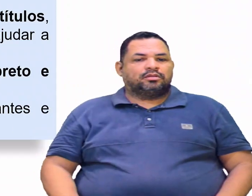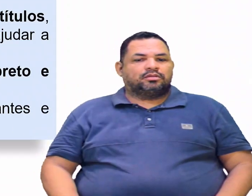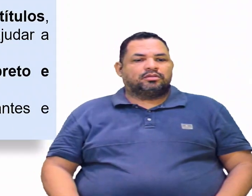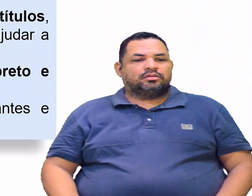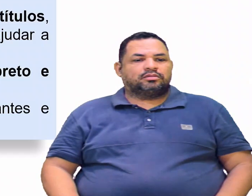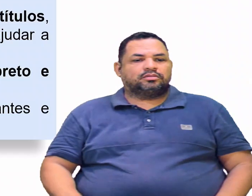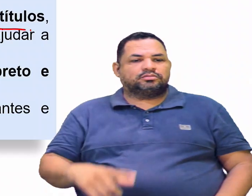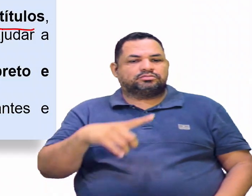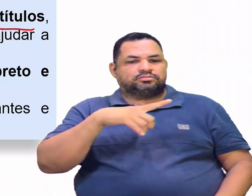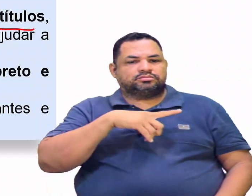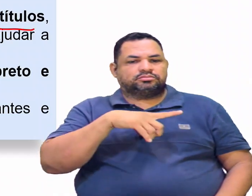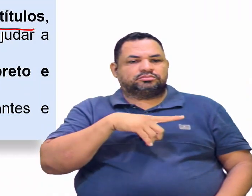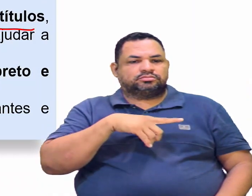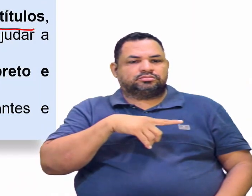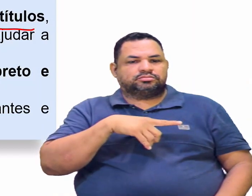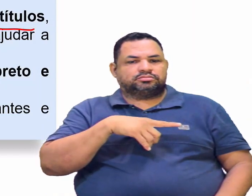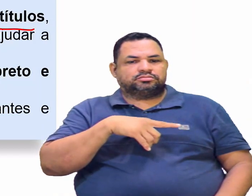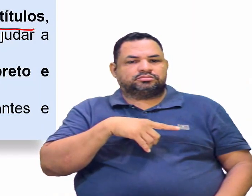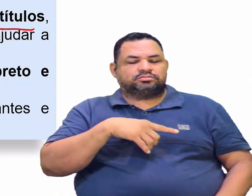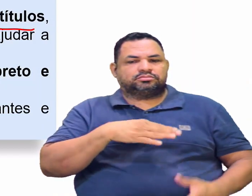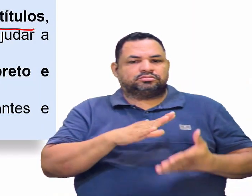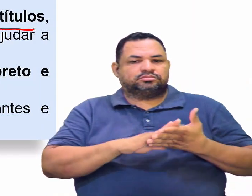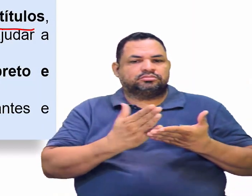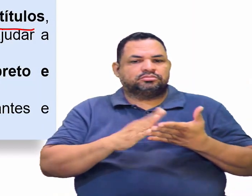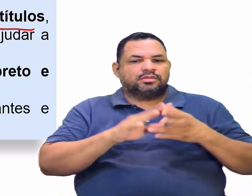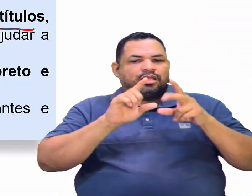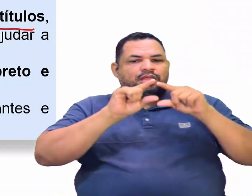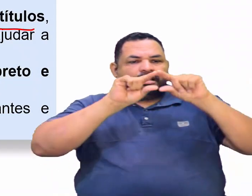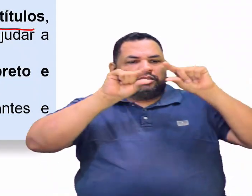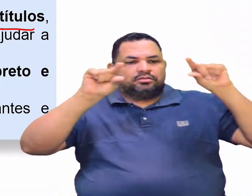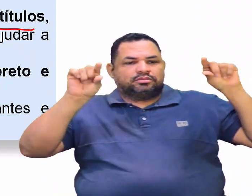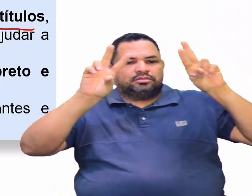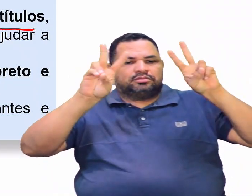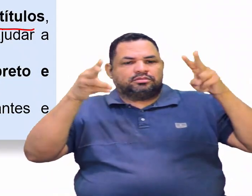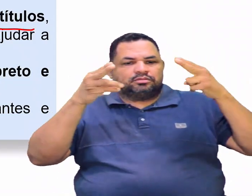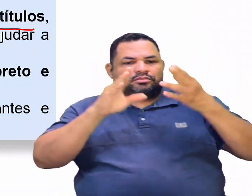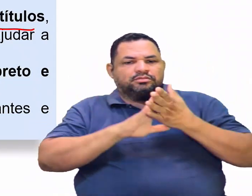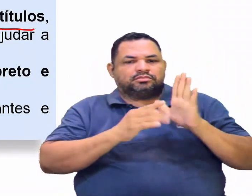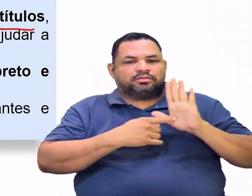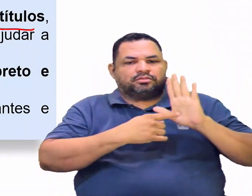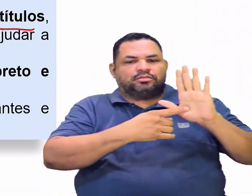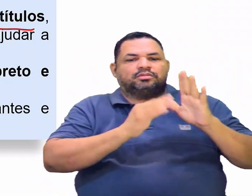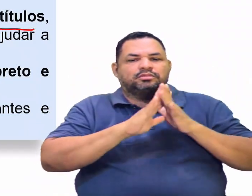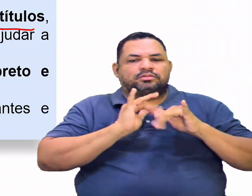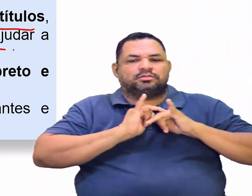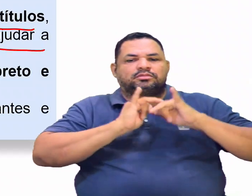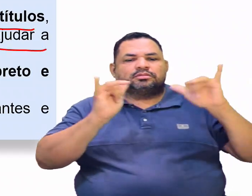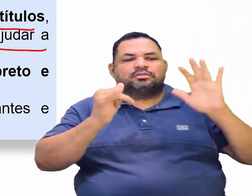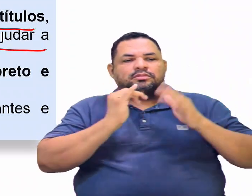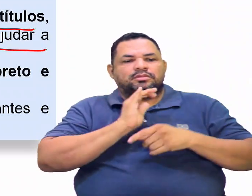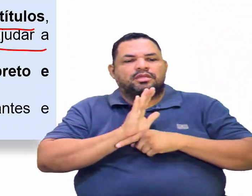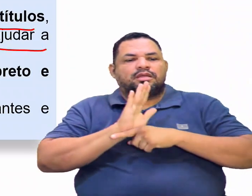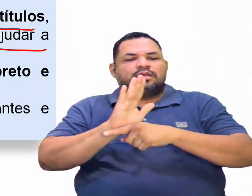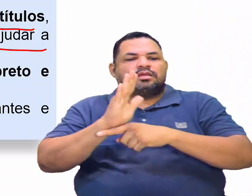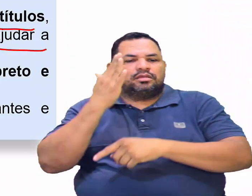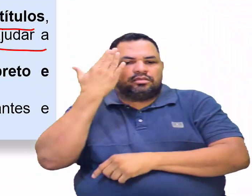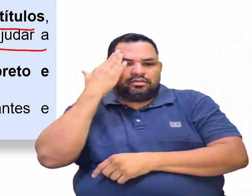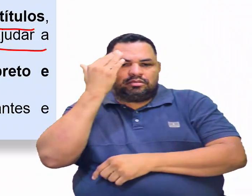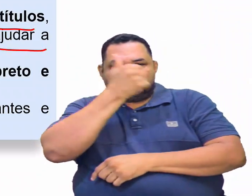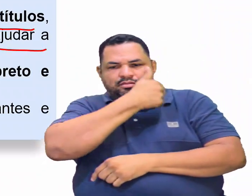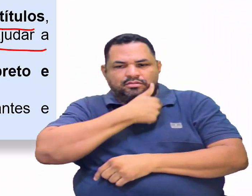tinha títulos, pequenos rótulos para ilustrar uma mensagem e ajudar